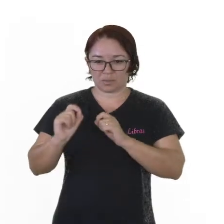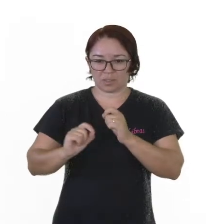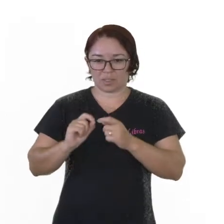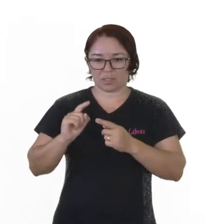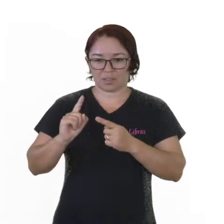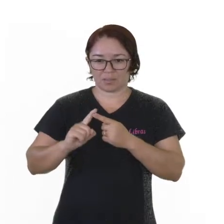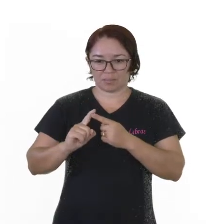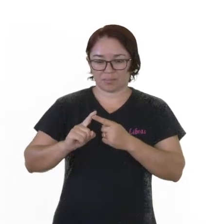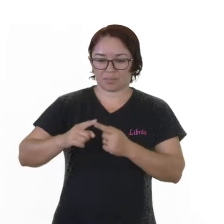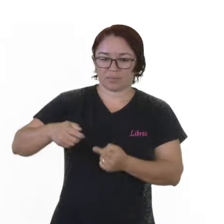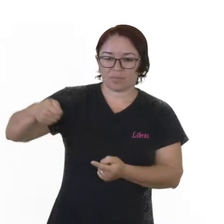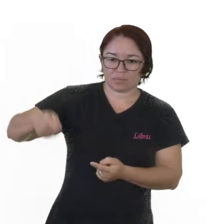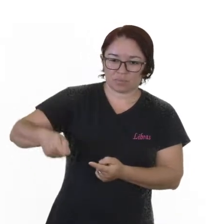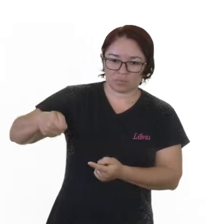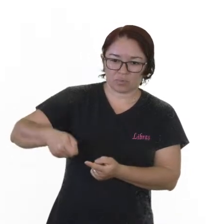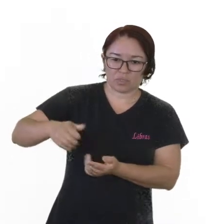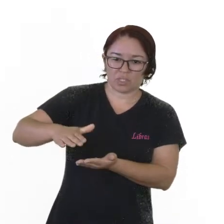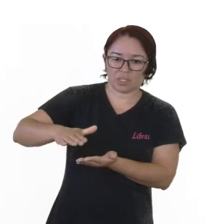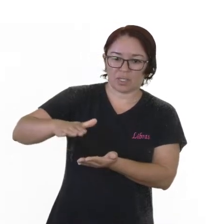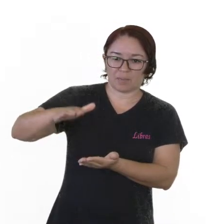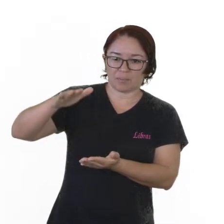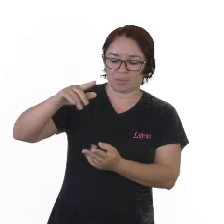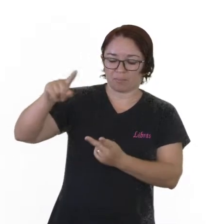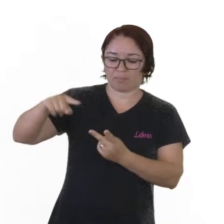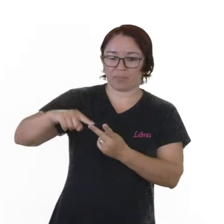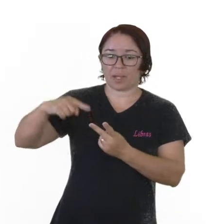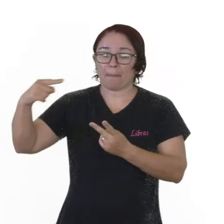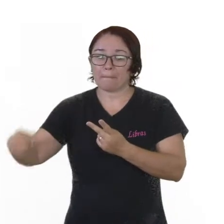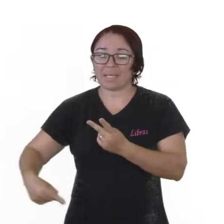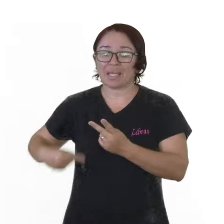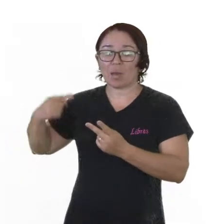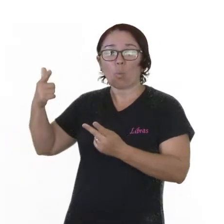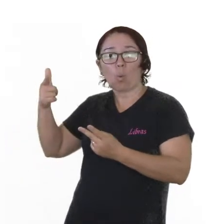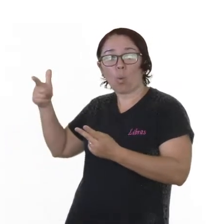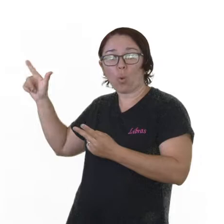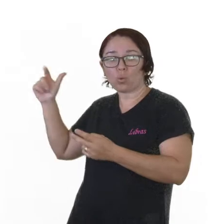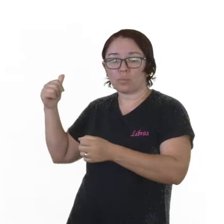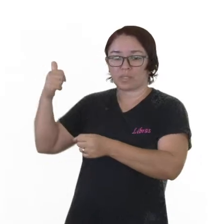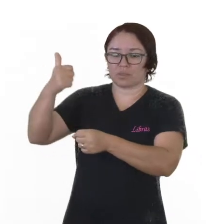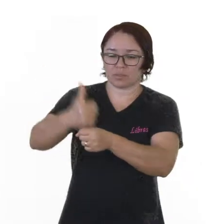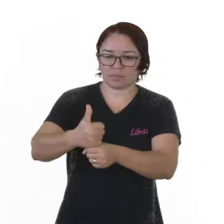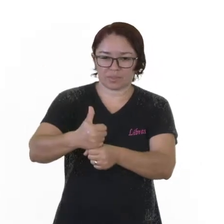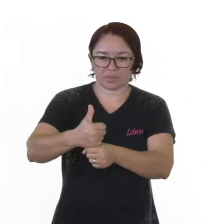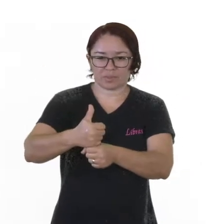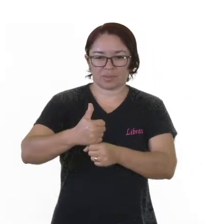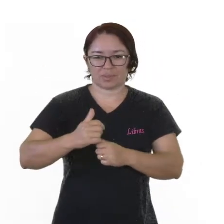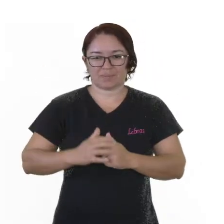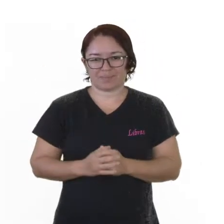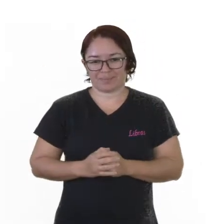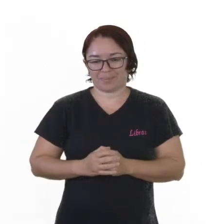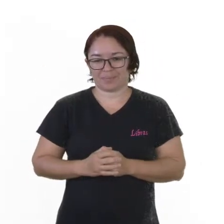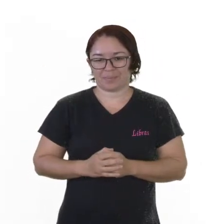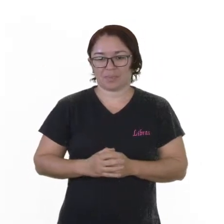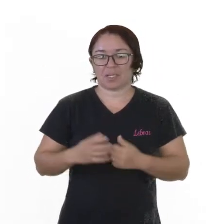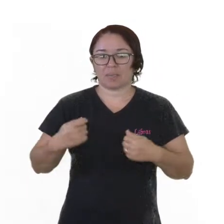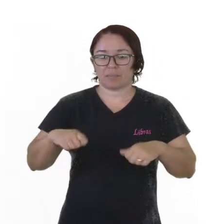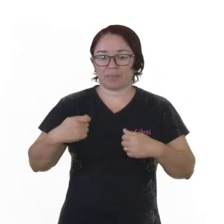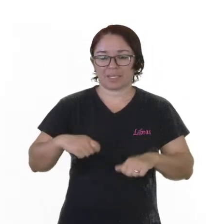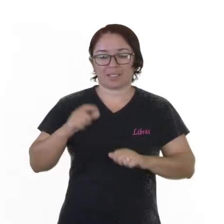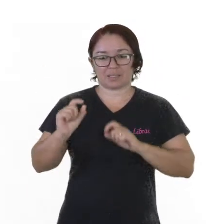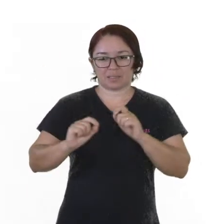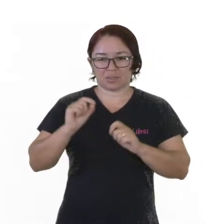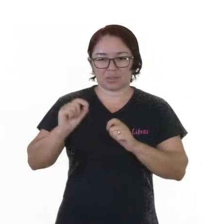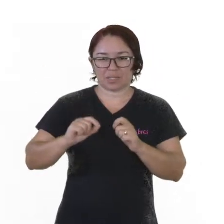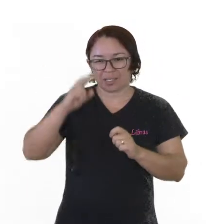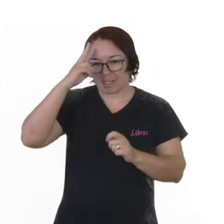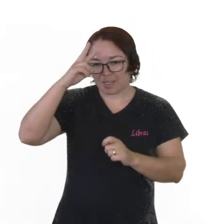não é verdade? E o estepe, para fazer a troca. Então, o material necessário é o instrumento, que é aquele elevador de